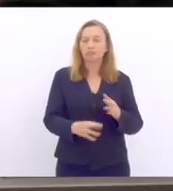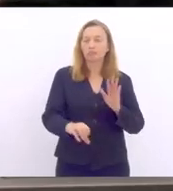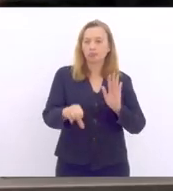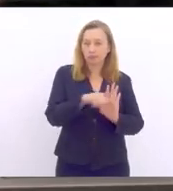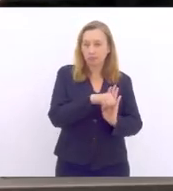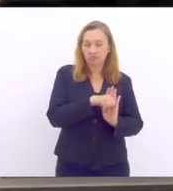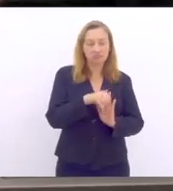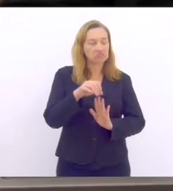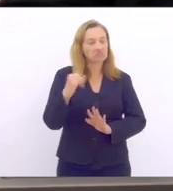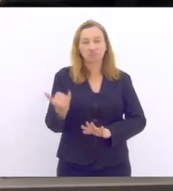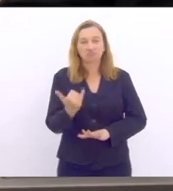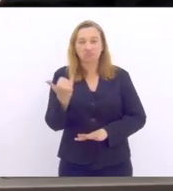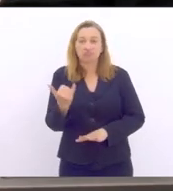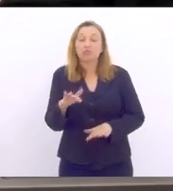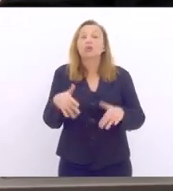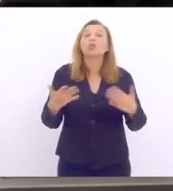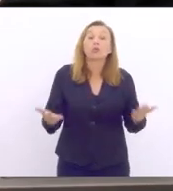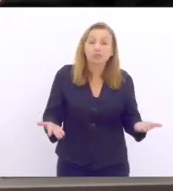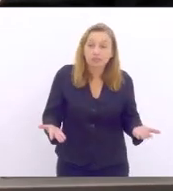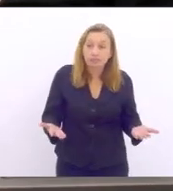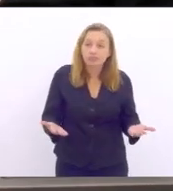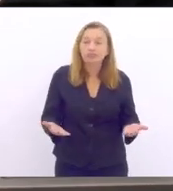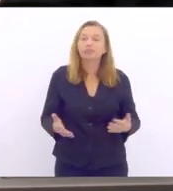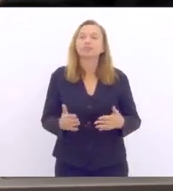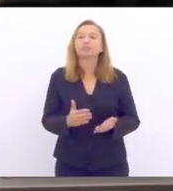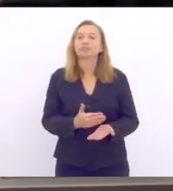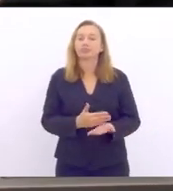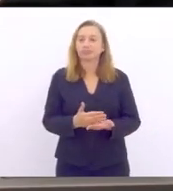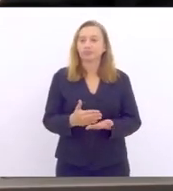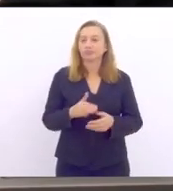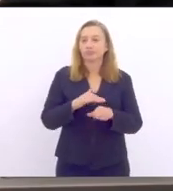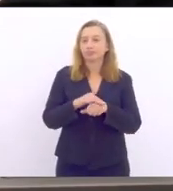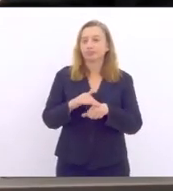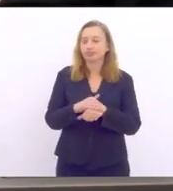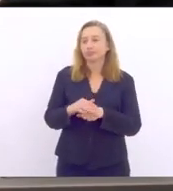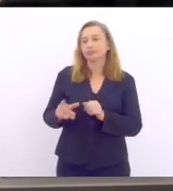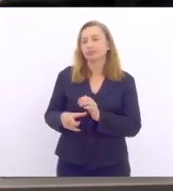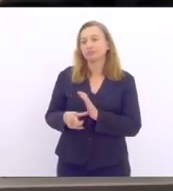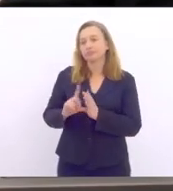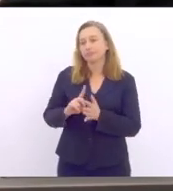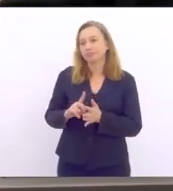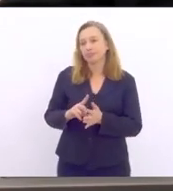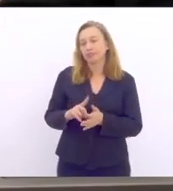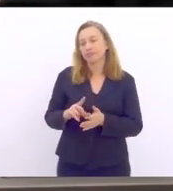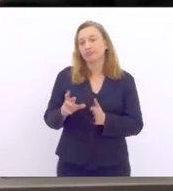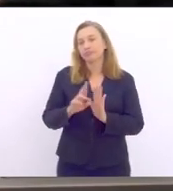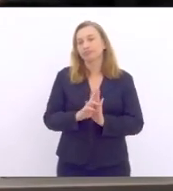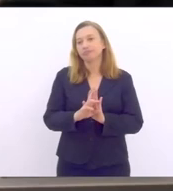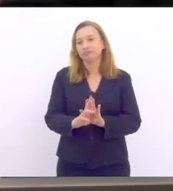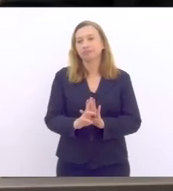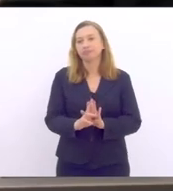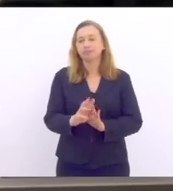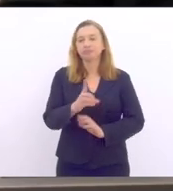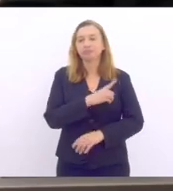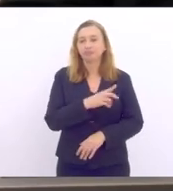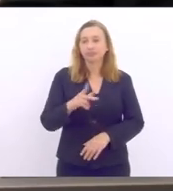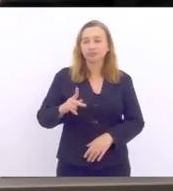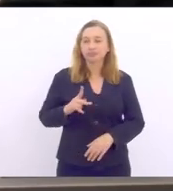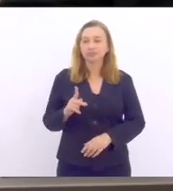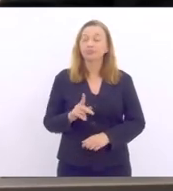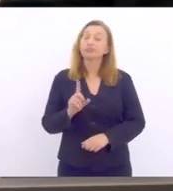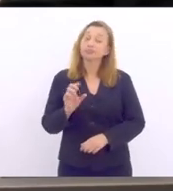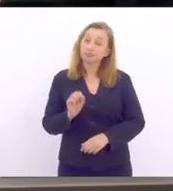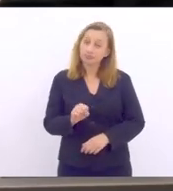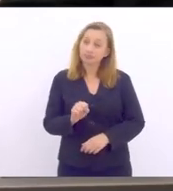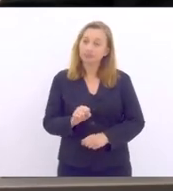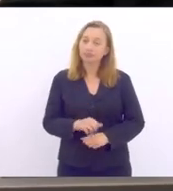não importa qual é a pena. Esse princípio, conversava antes com a nossa representante da Defensoria, é